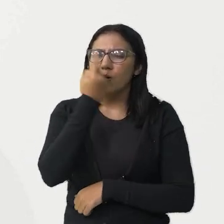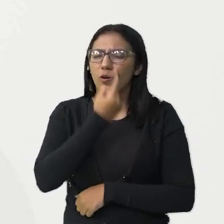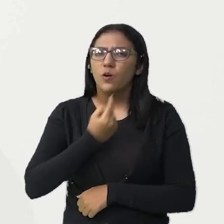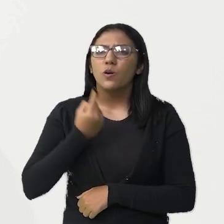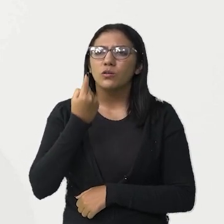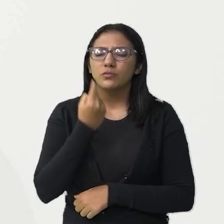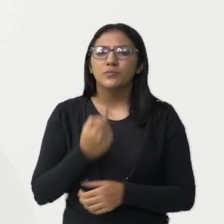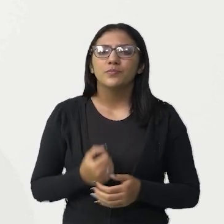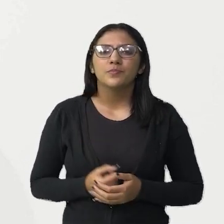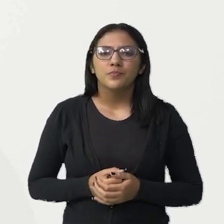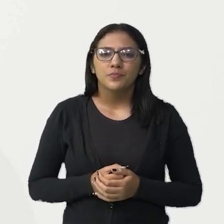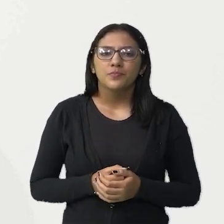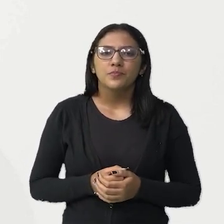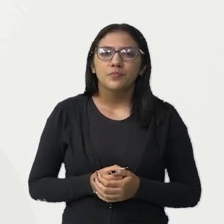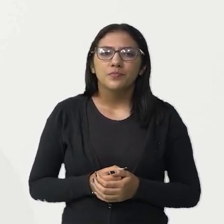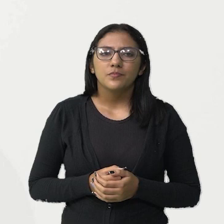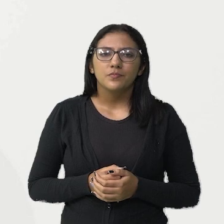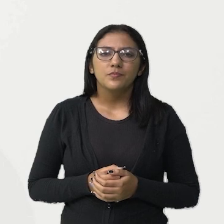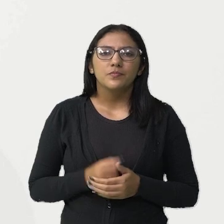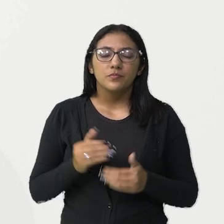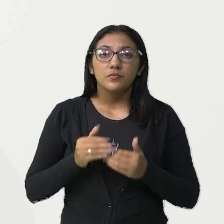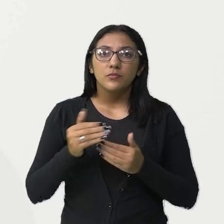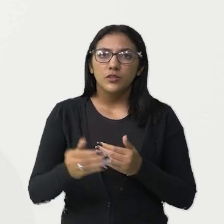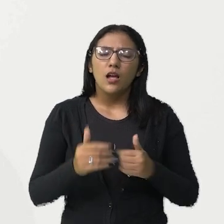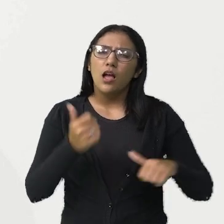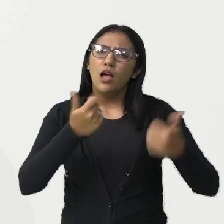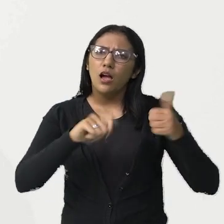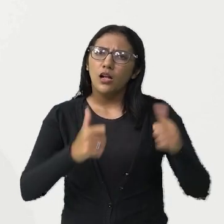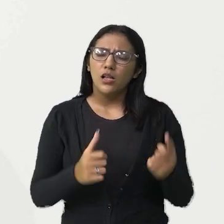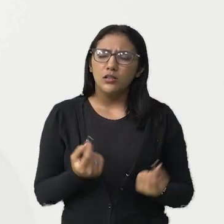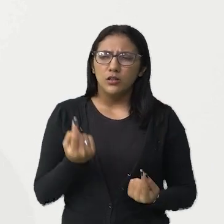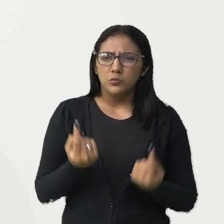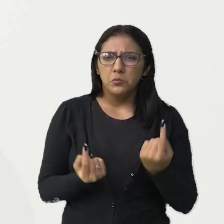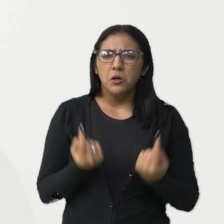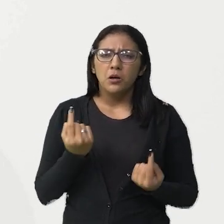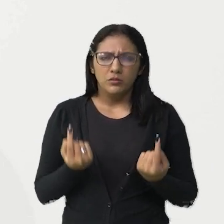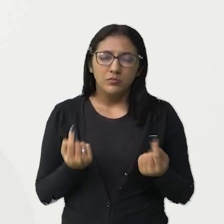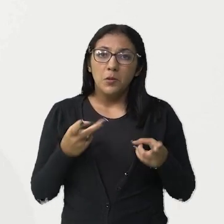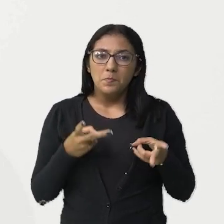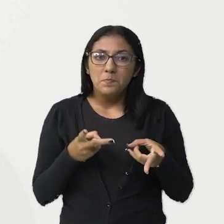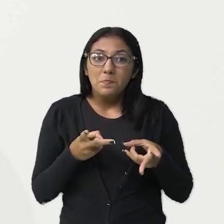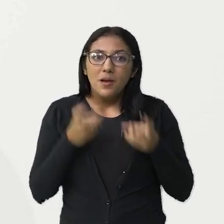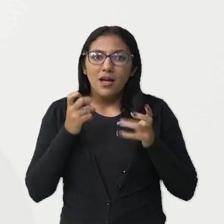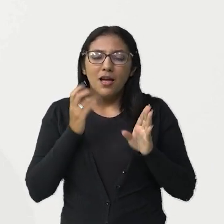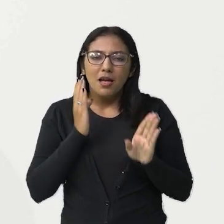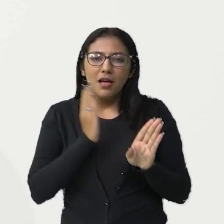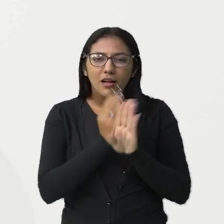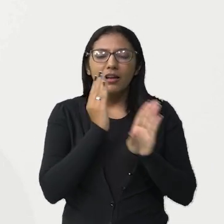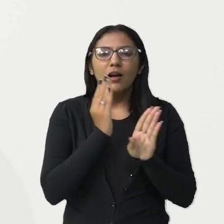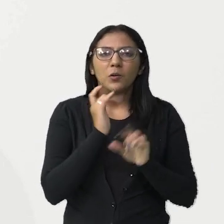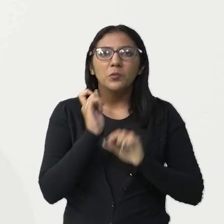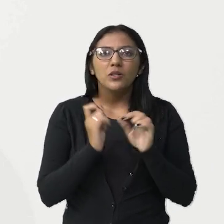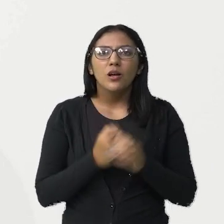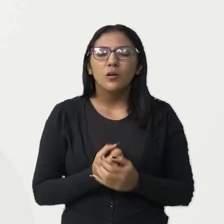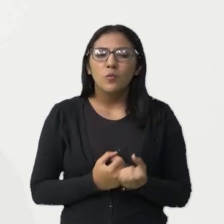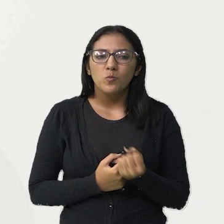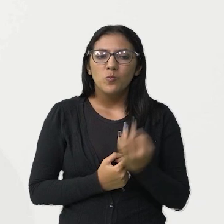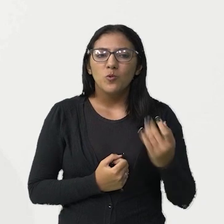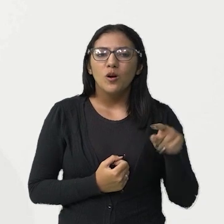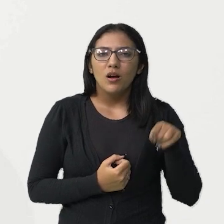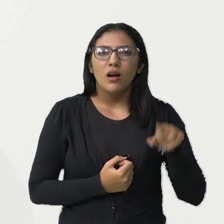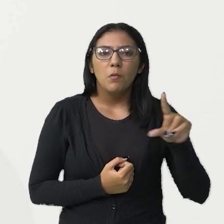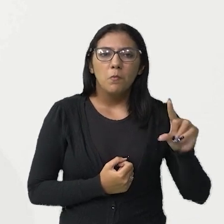Vamos seguir em frente aí, ó. Analisando então as duas grandezas, é notório que se a quantidade de impressoras for